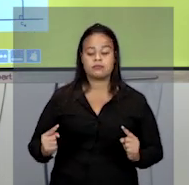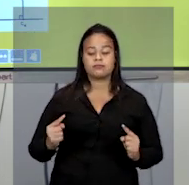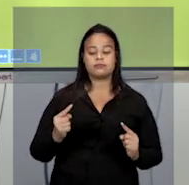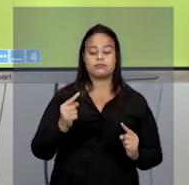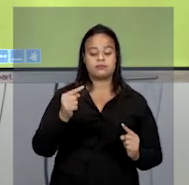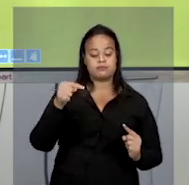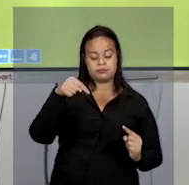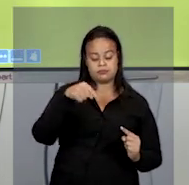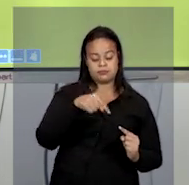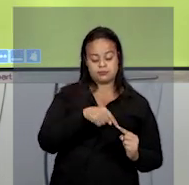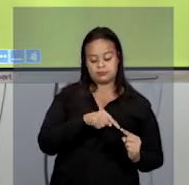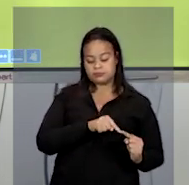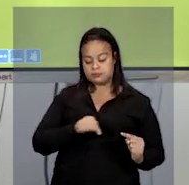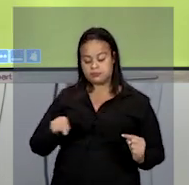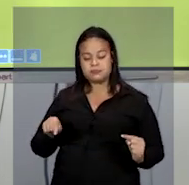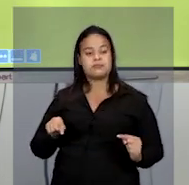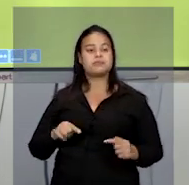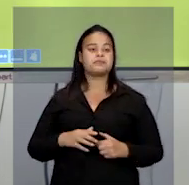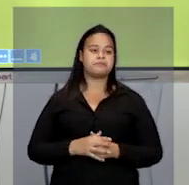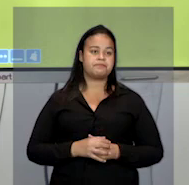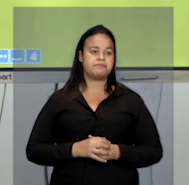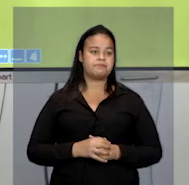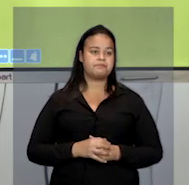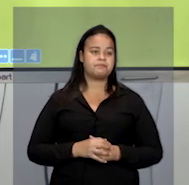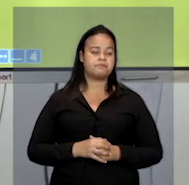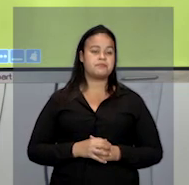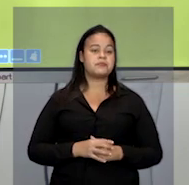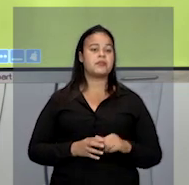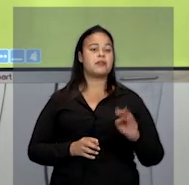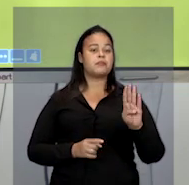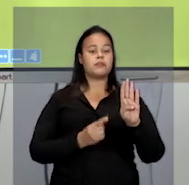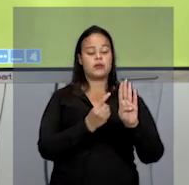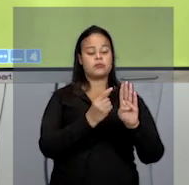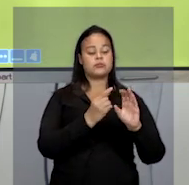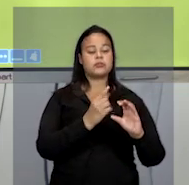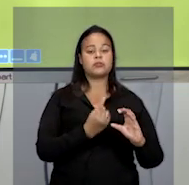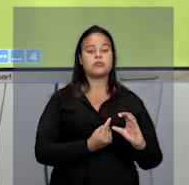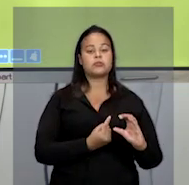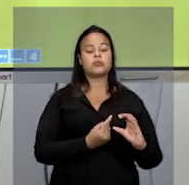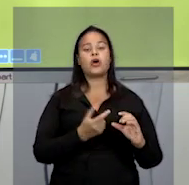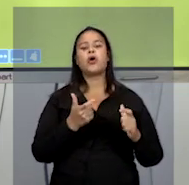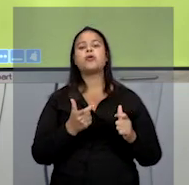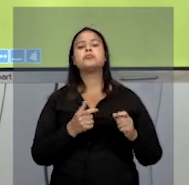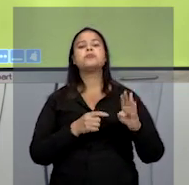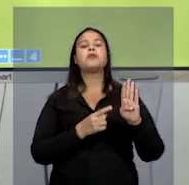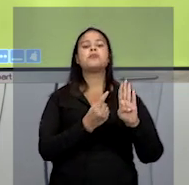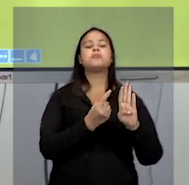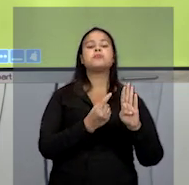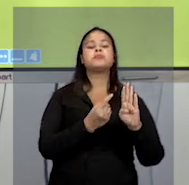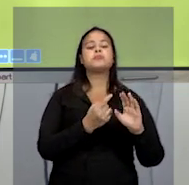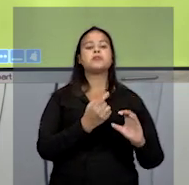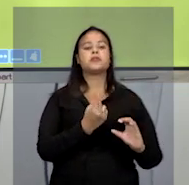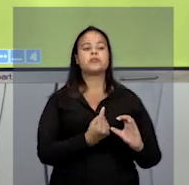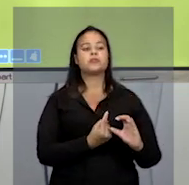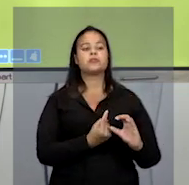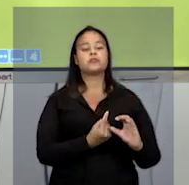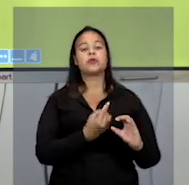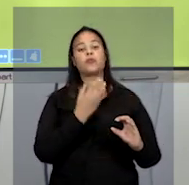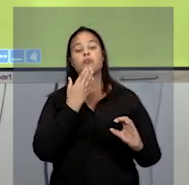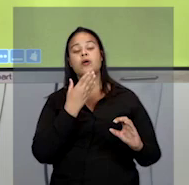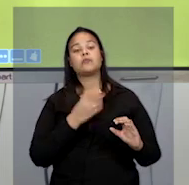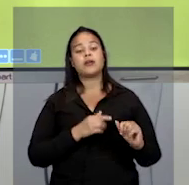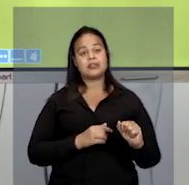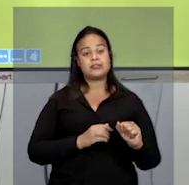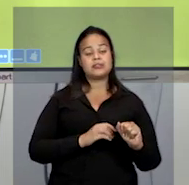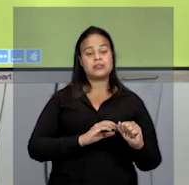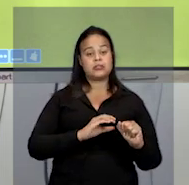Na próxima tela, olha só as relações aqui, ó. B1, C1. Cadê o B1? B1, C1 está para